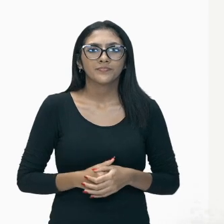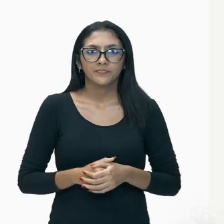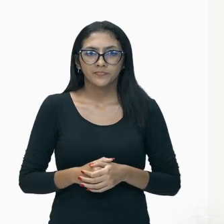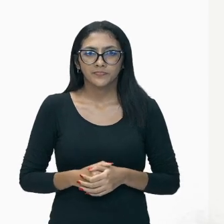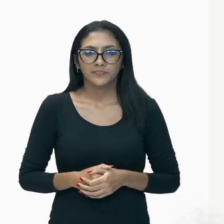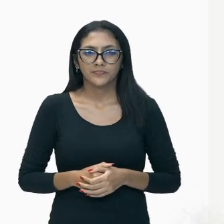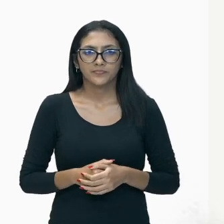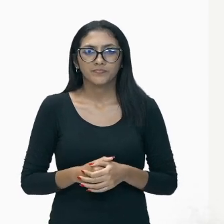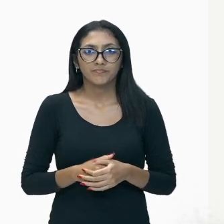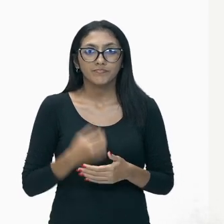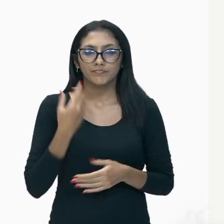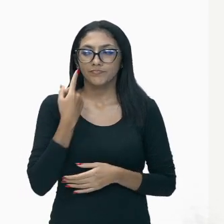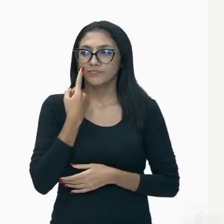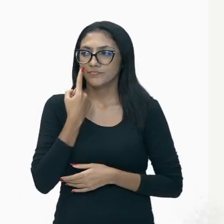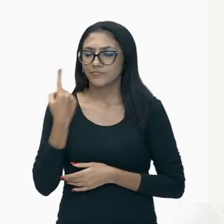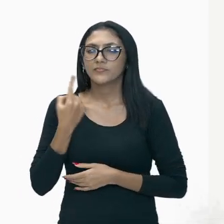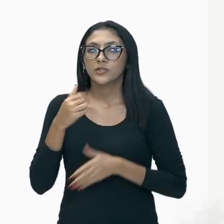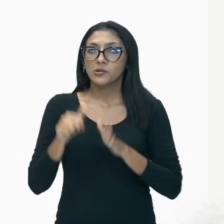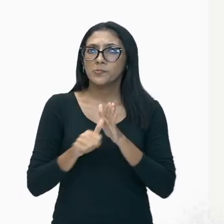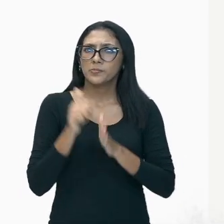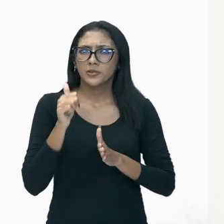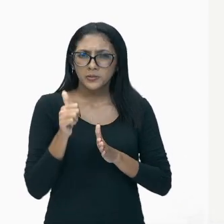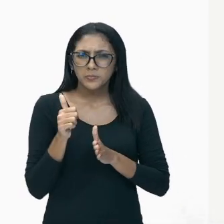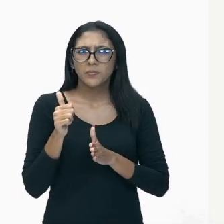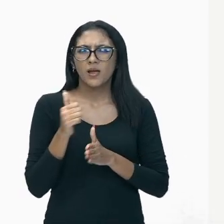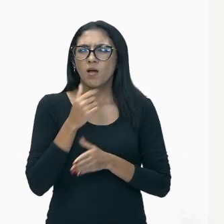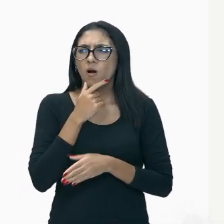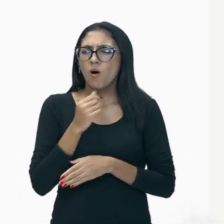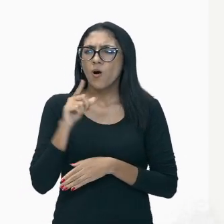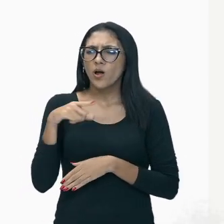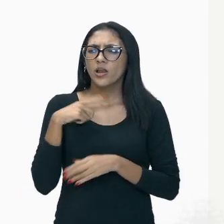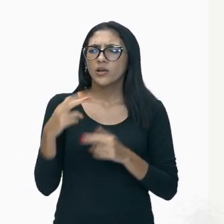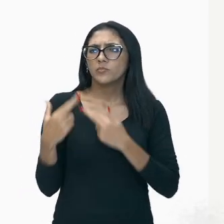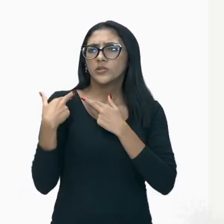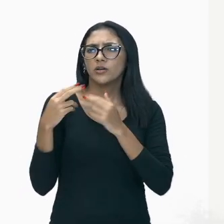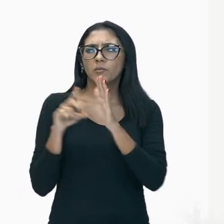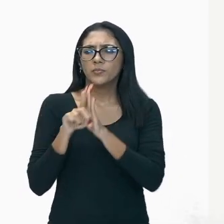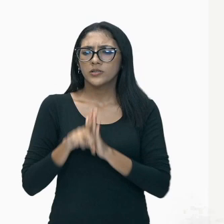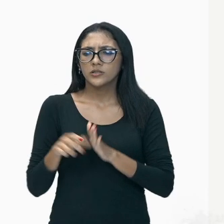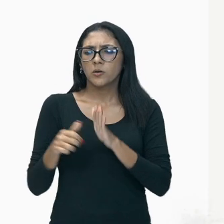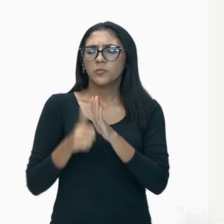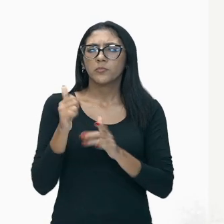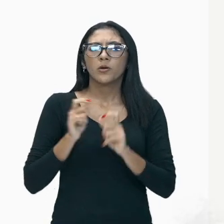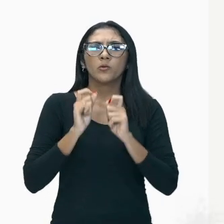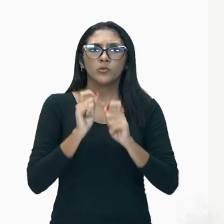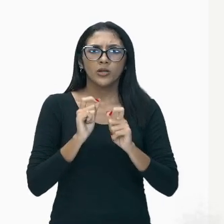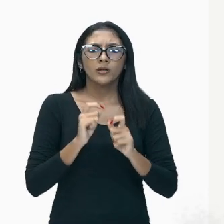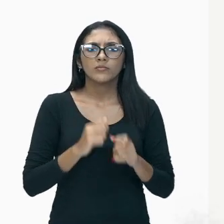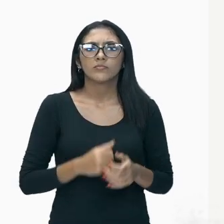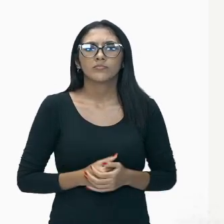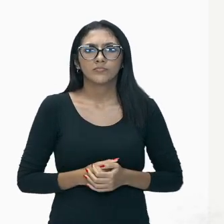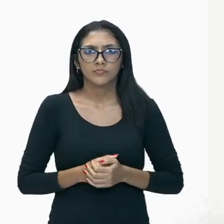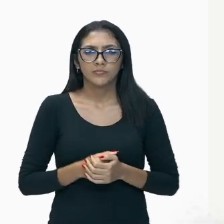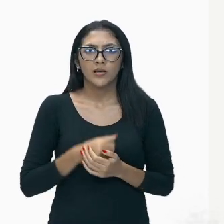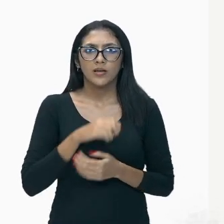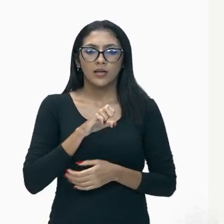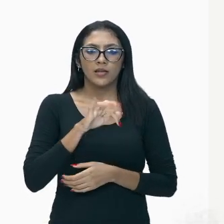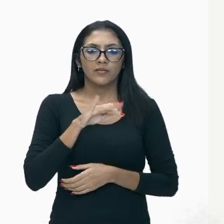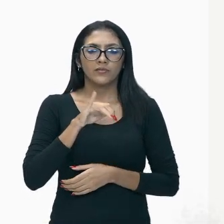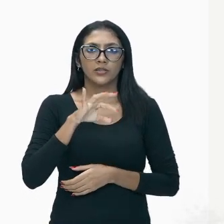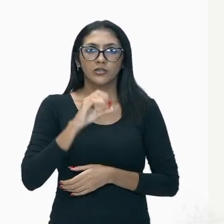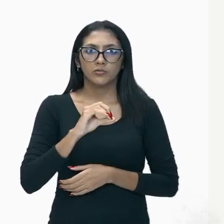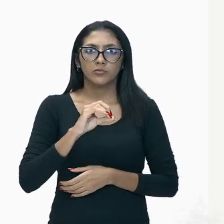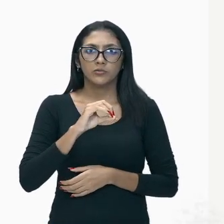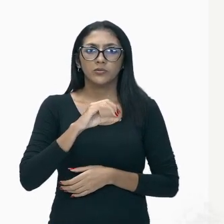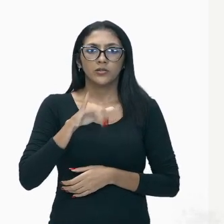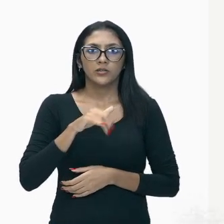Temos aqui o primeiro cientista que fala sobre o efeito Joule, James